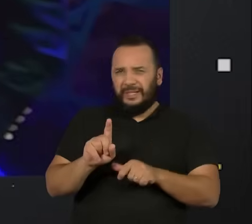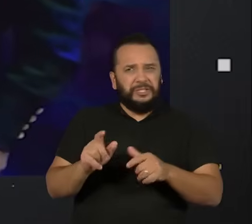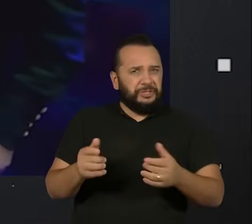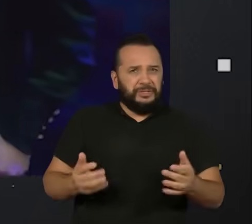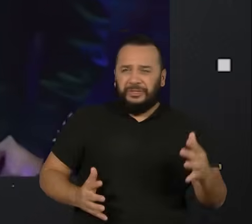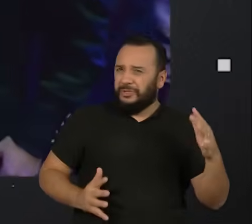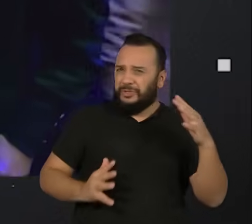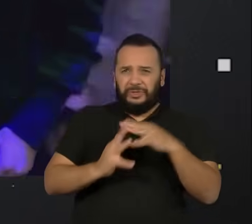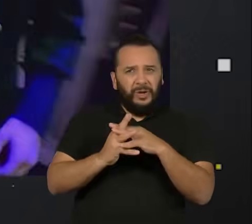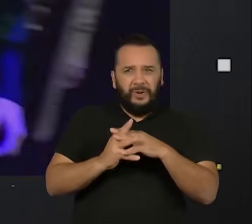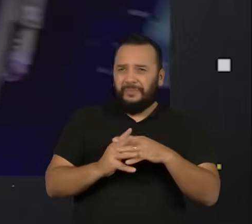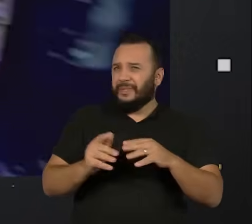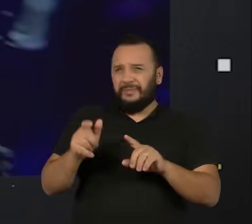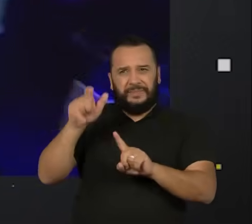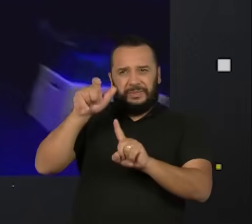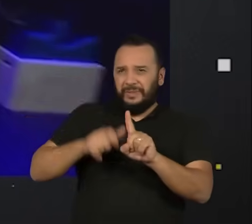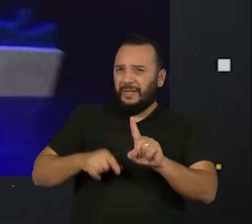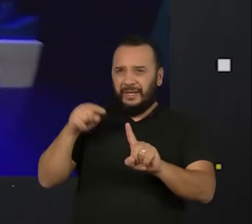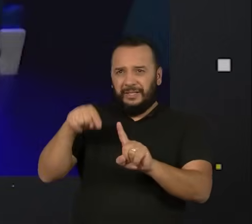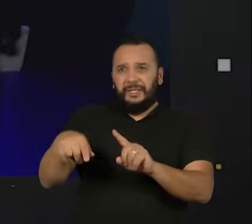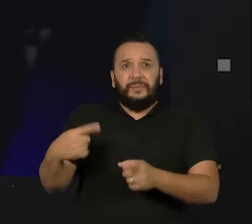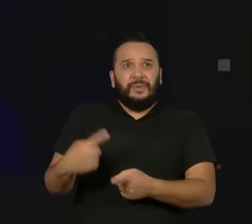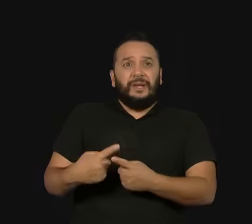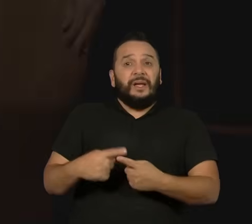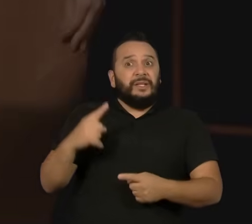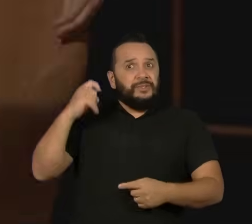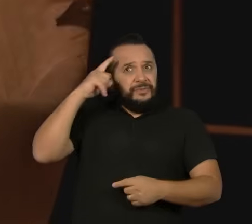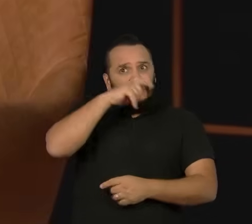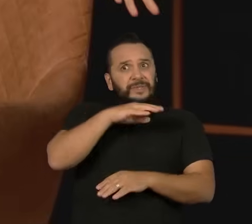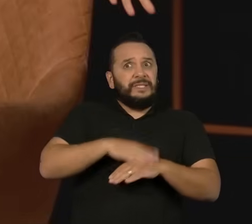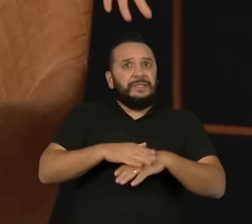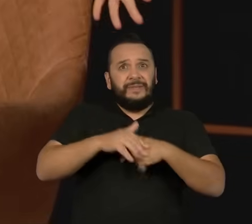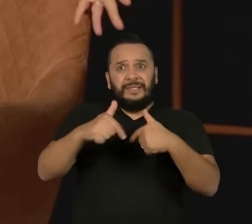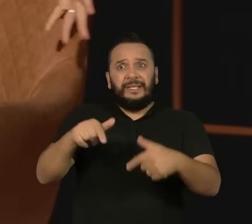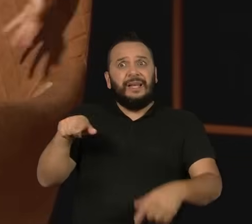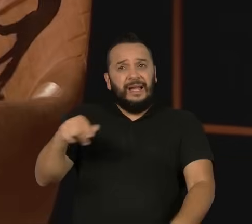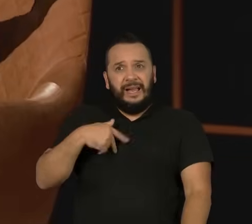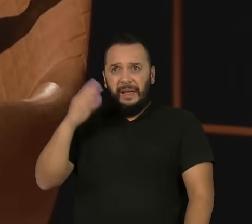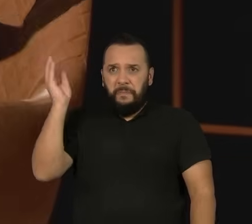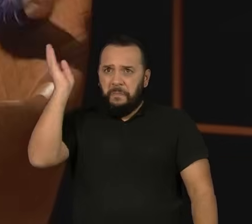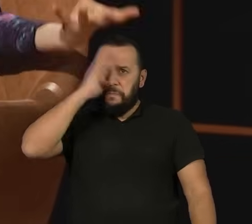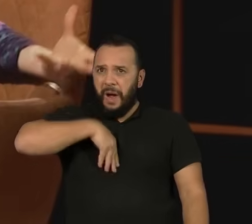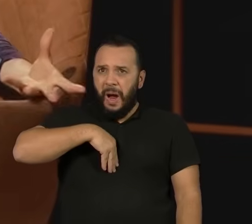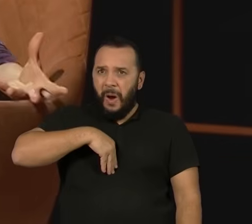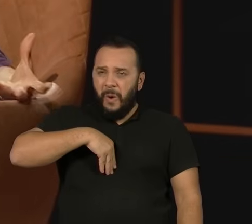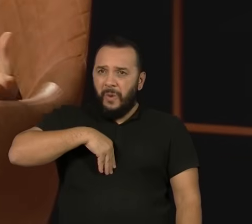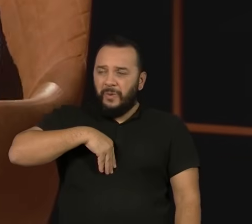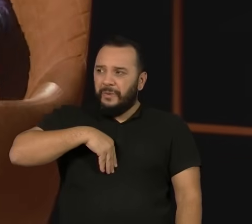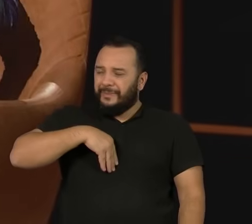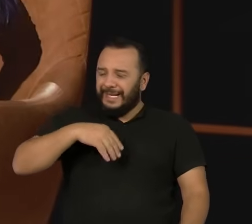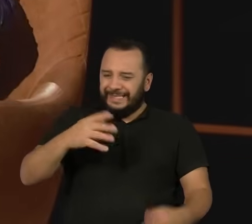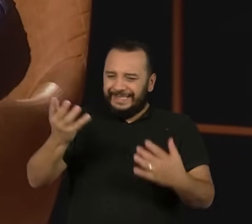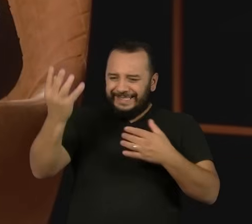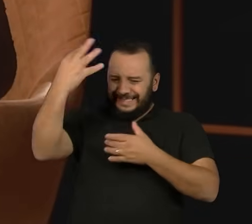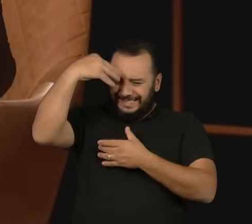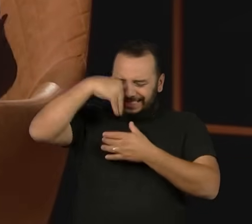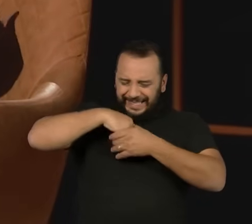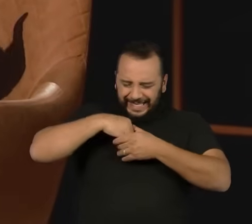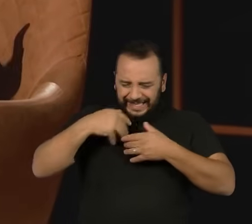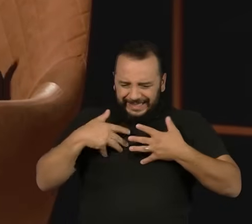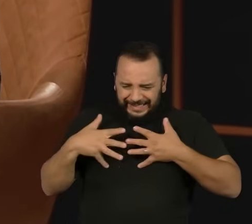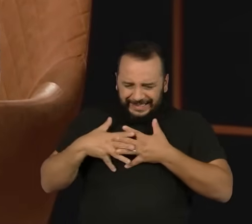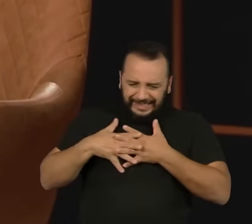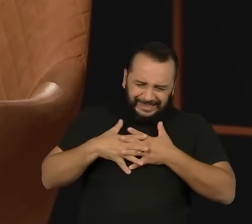melhores personagens. Porque ela é complexa, ela é vilã, ao mesmo tempo ela é cheia de conflito. Ela é